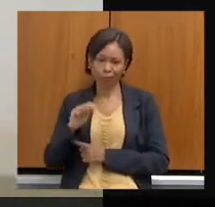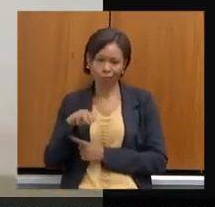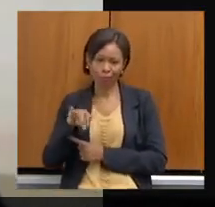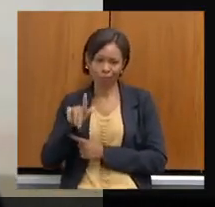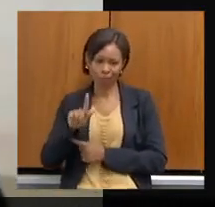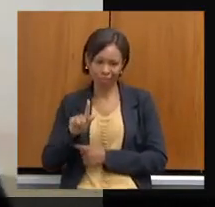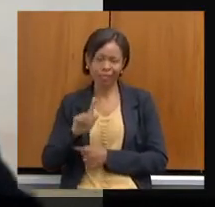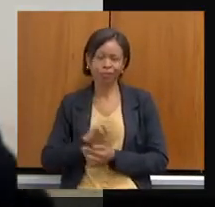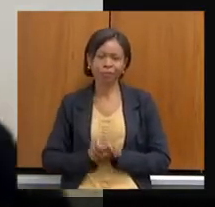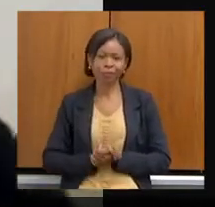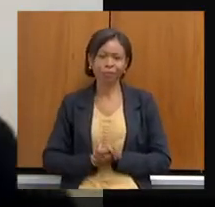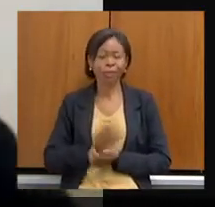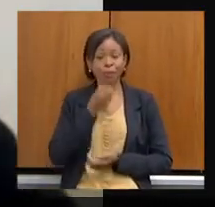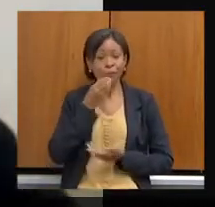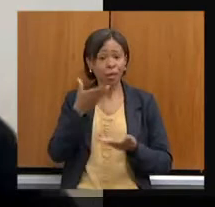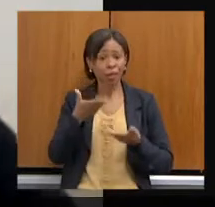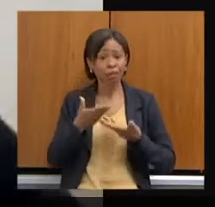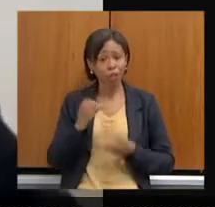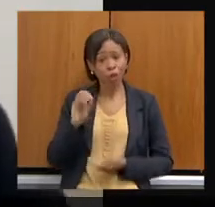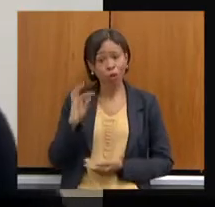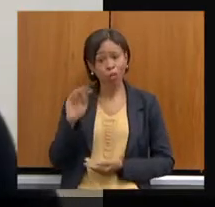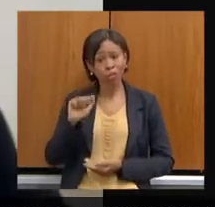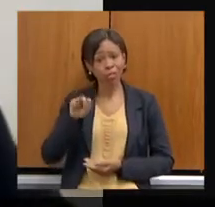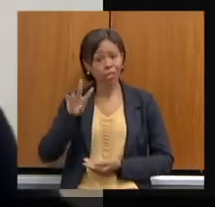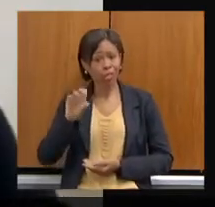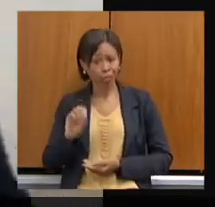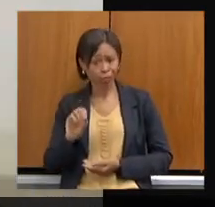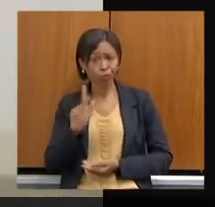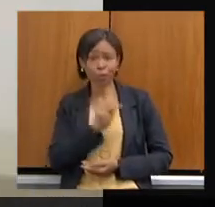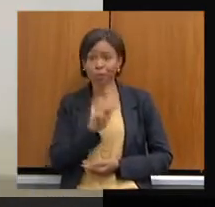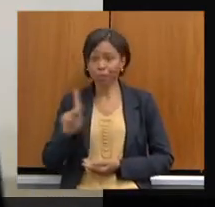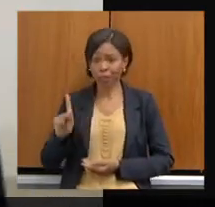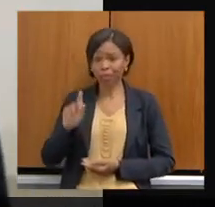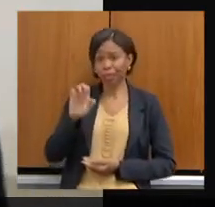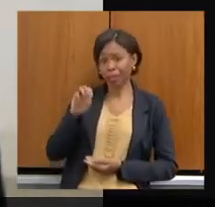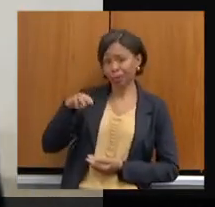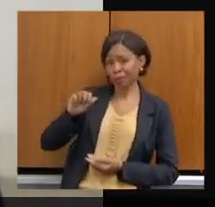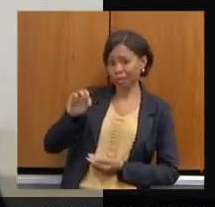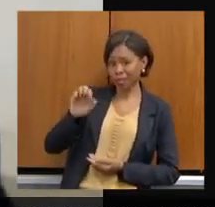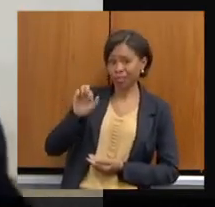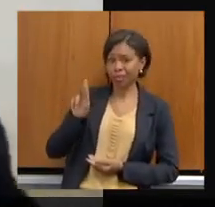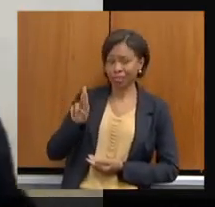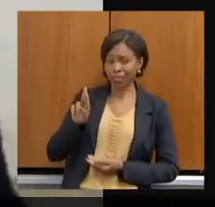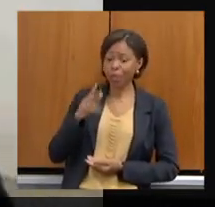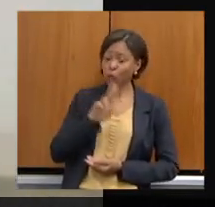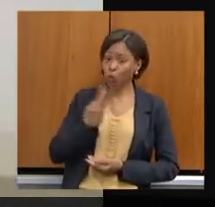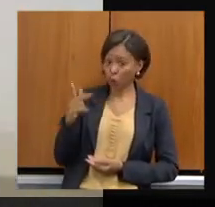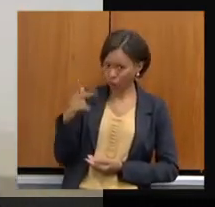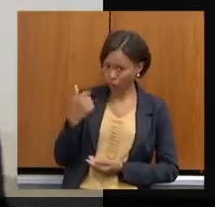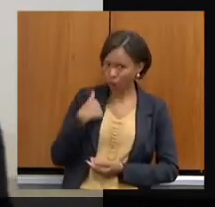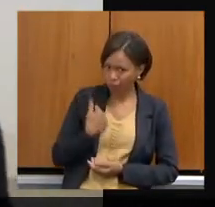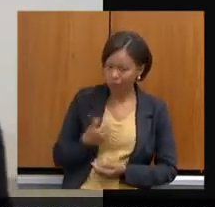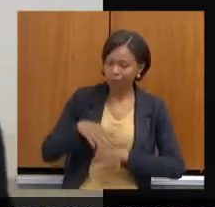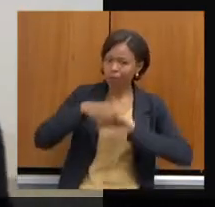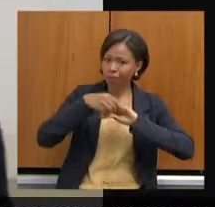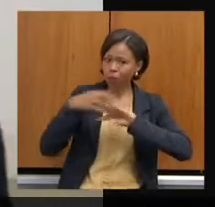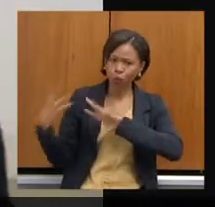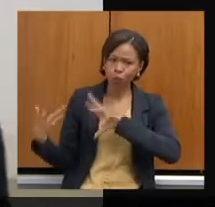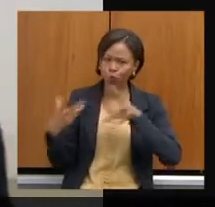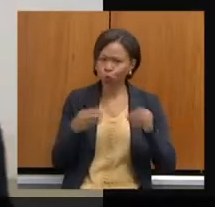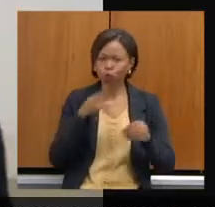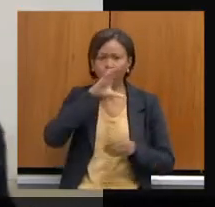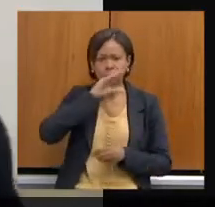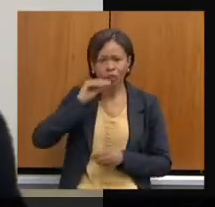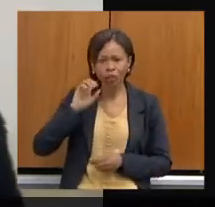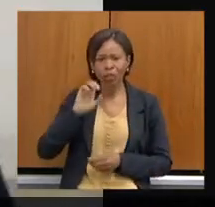Otávio nossos o presidente da Emater em nome deles eu comprimento todos os servidores da seapa